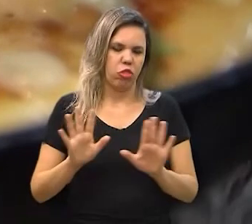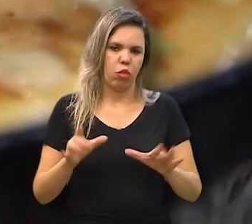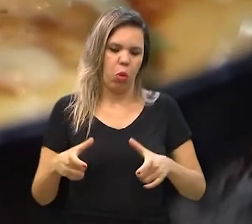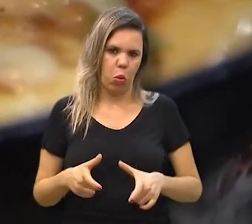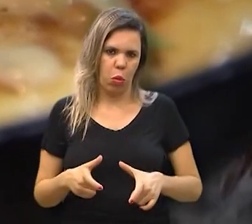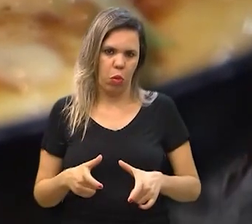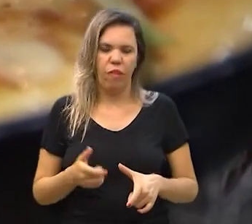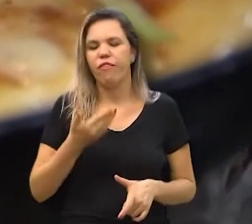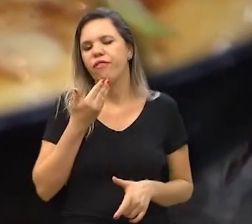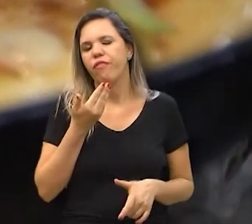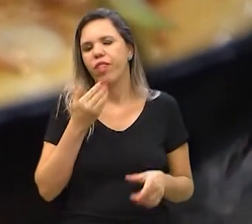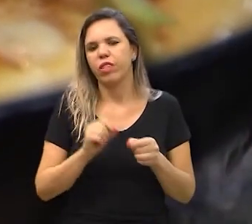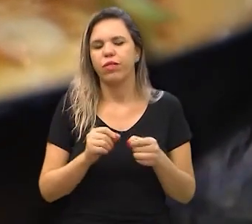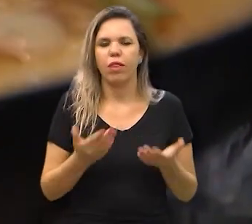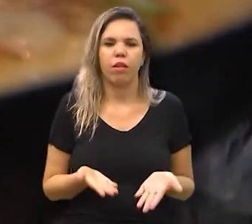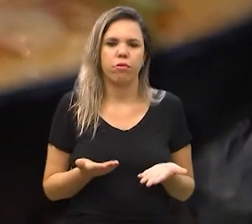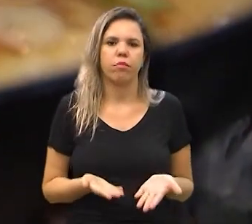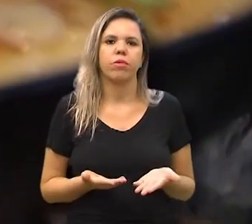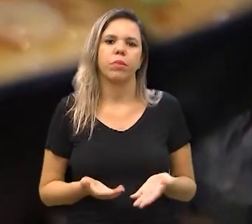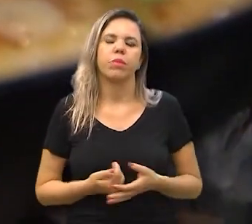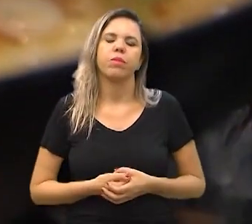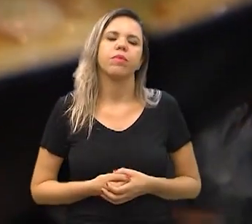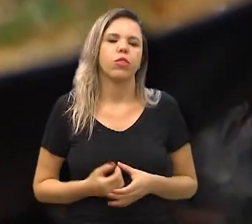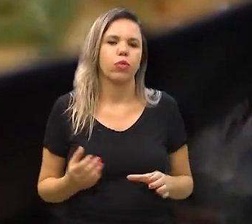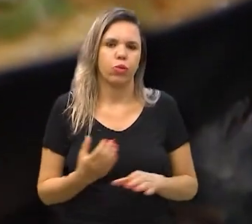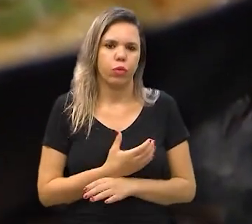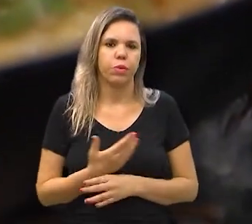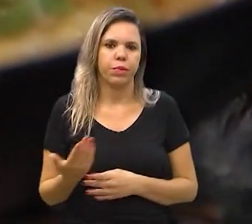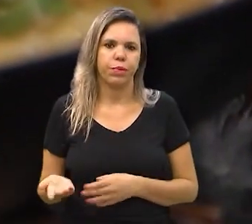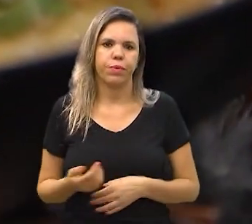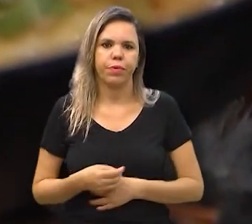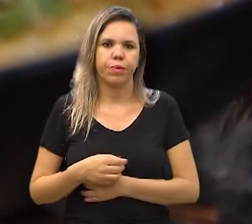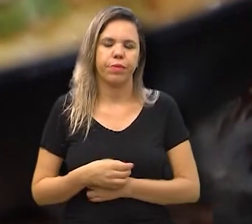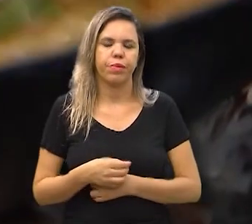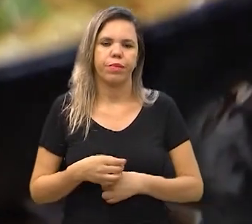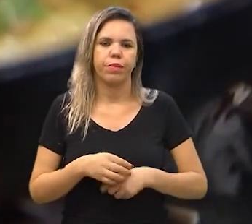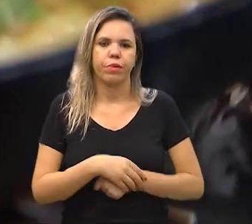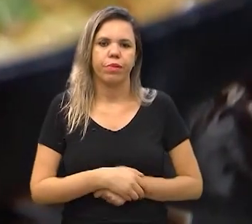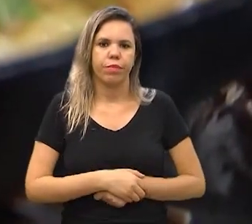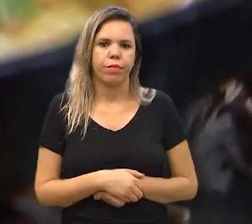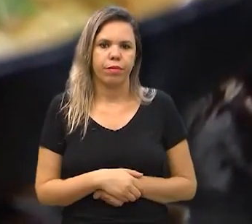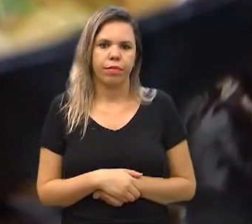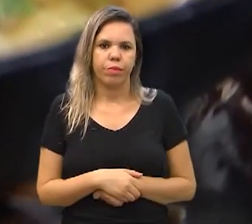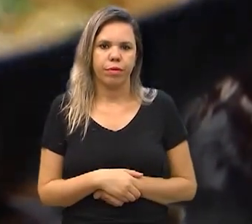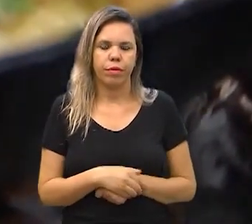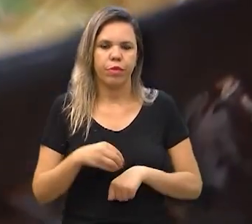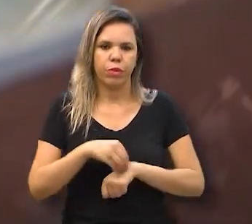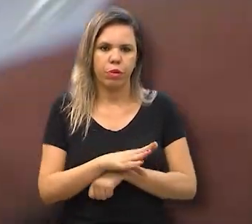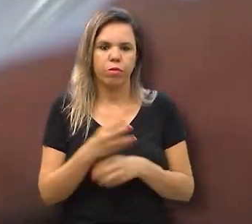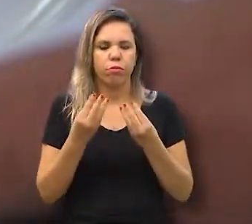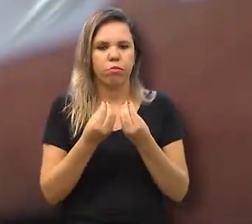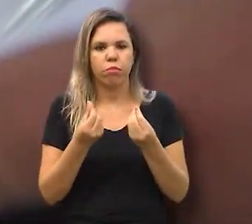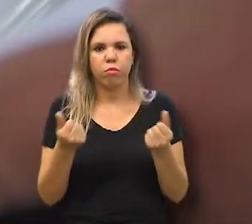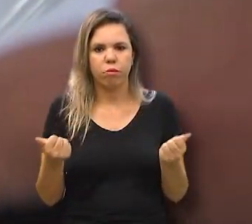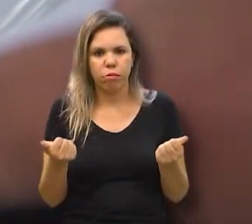assim, é um prato prático de fazer. Leve. E completo. Completo. A ideia foi a gente trazer